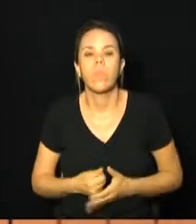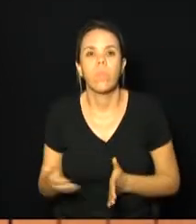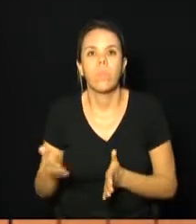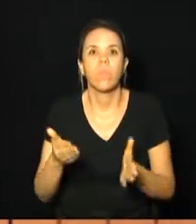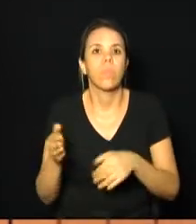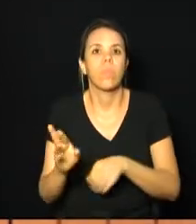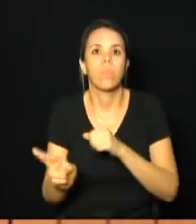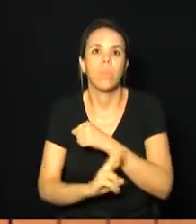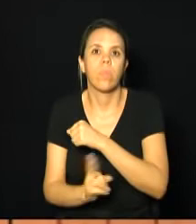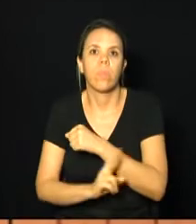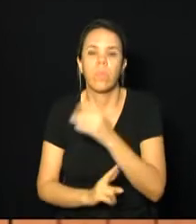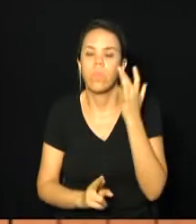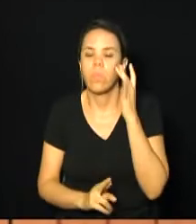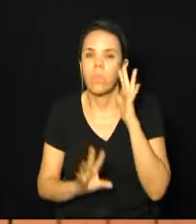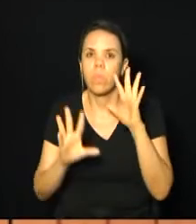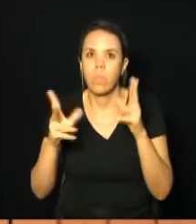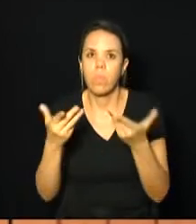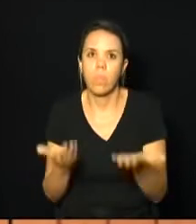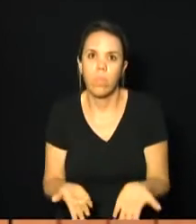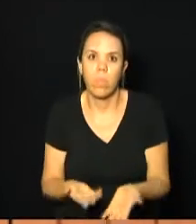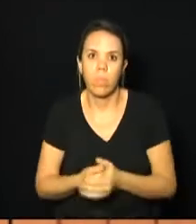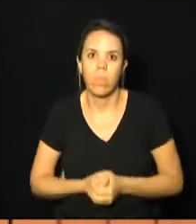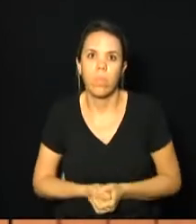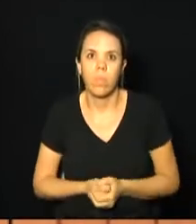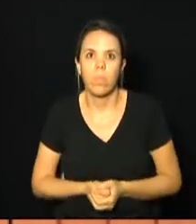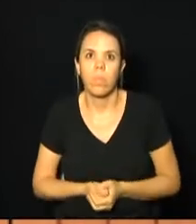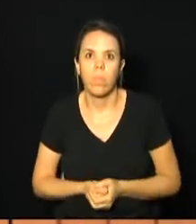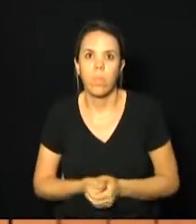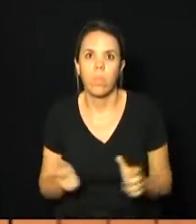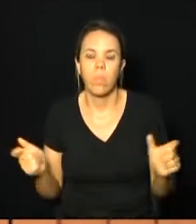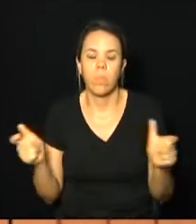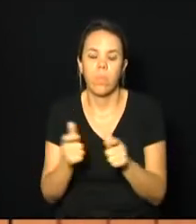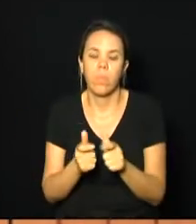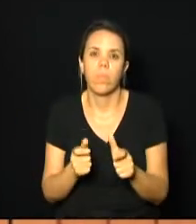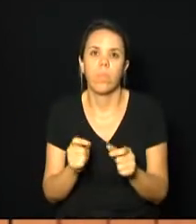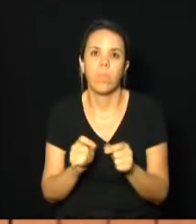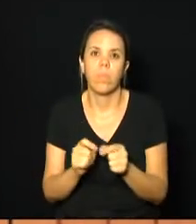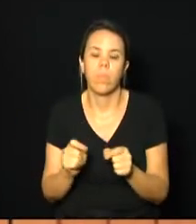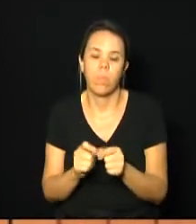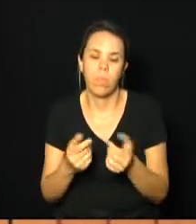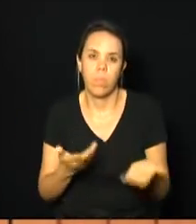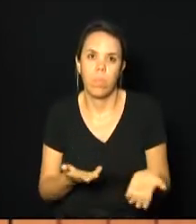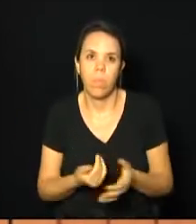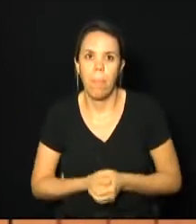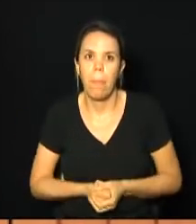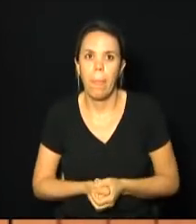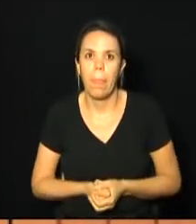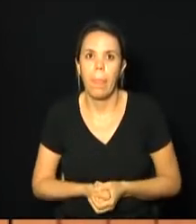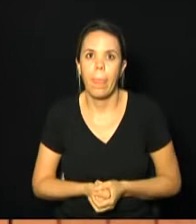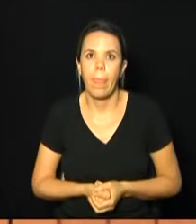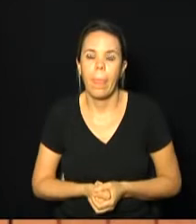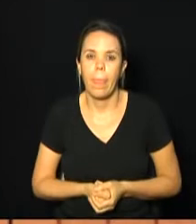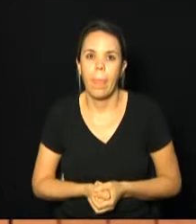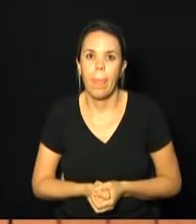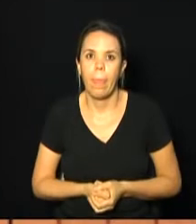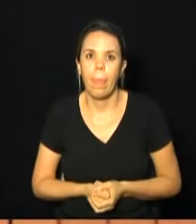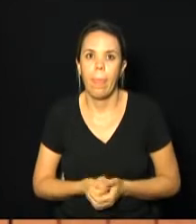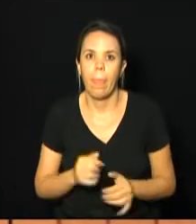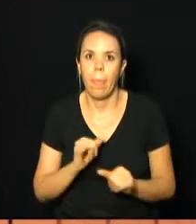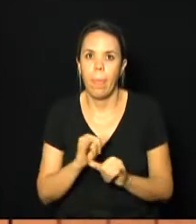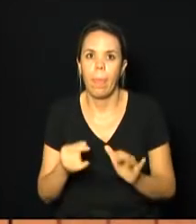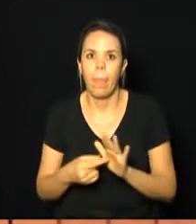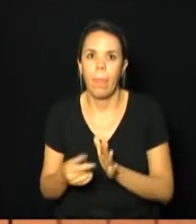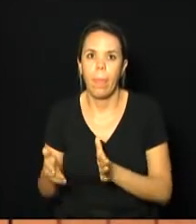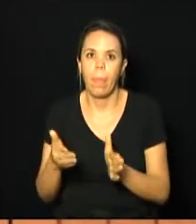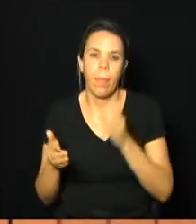né? Eu acho que tudo isso é o mínimo do mínimo, né? Placas indicativas.